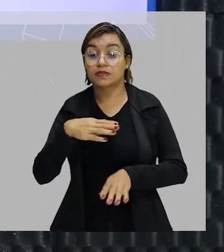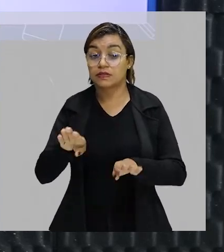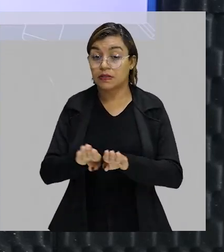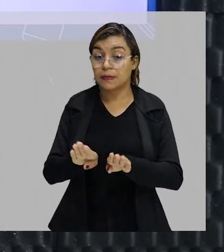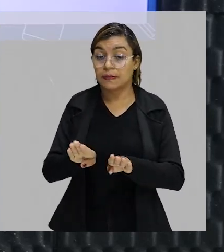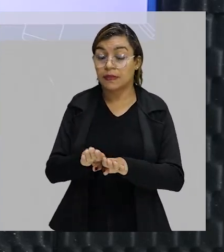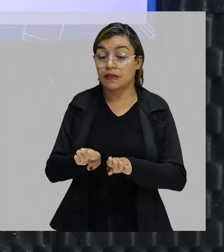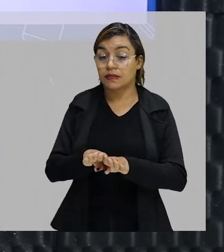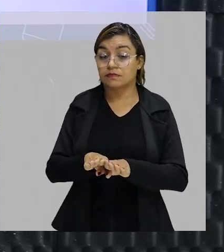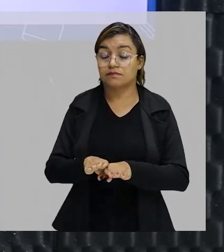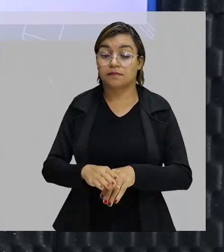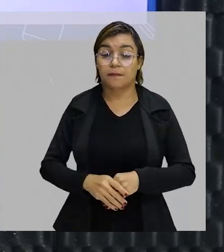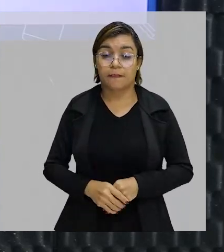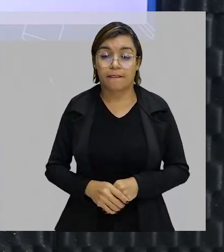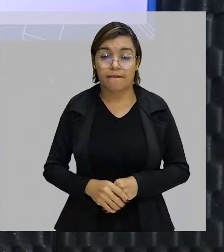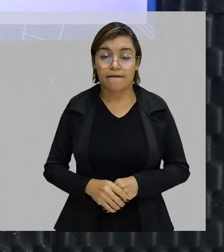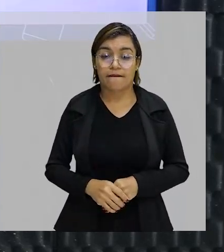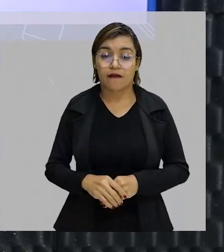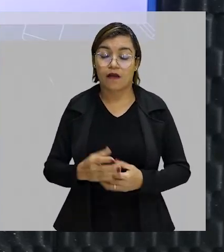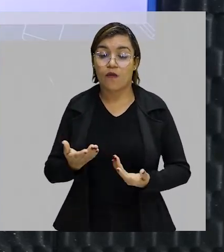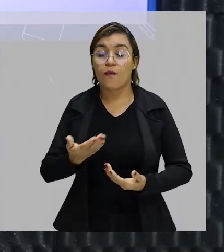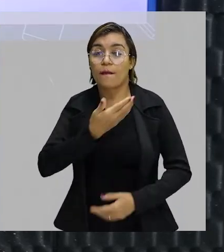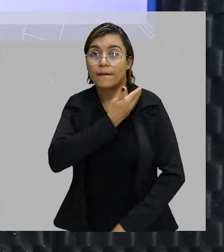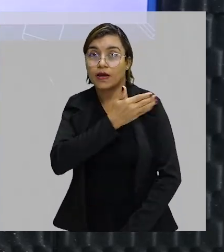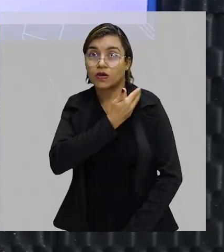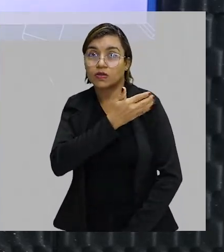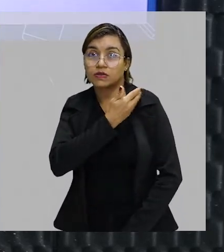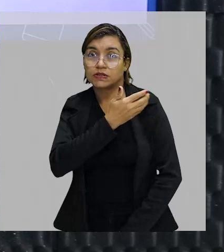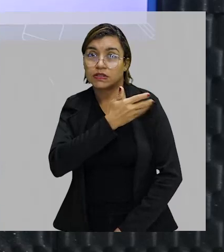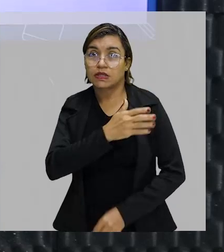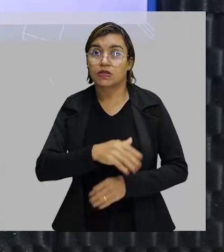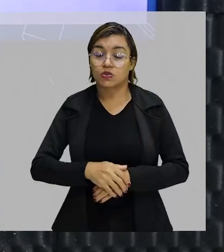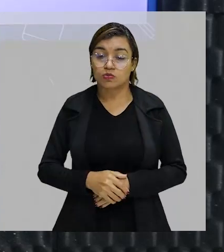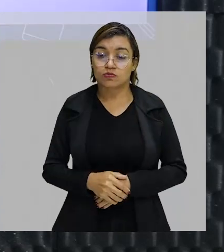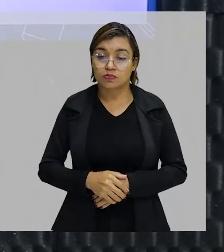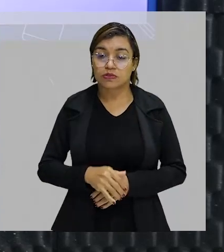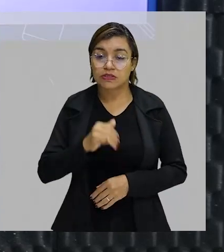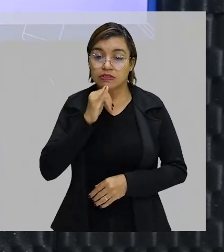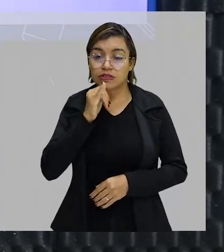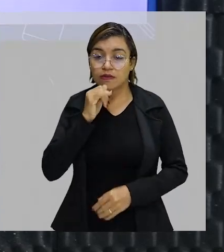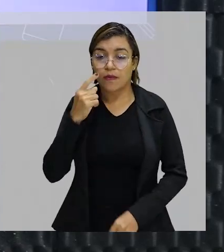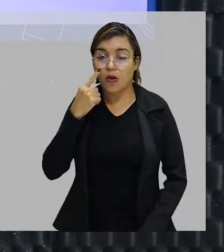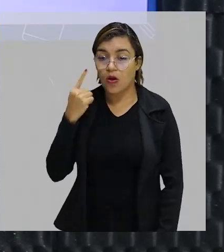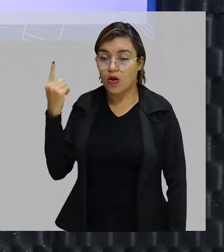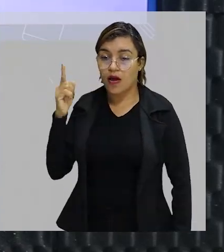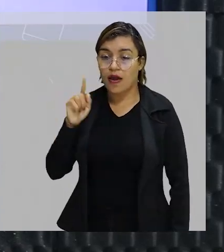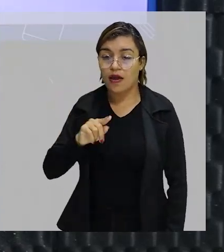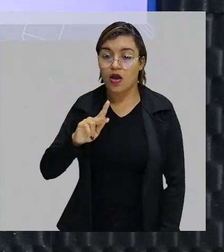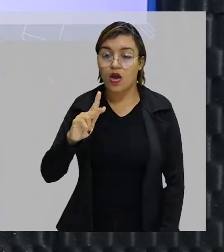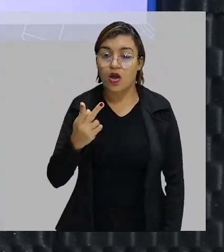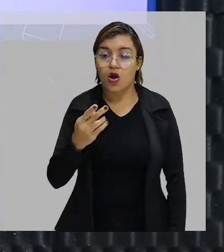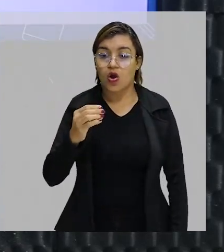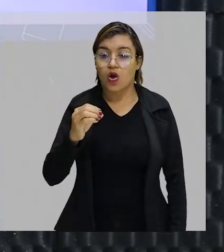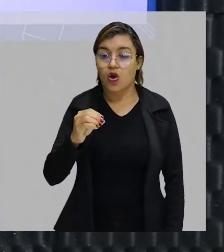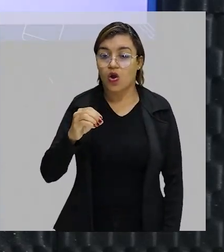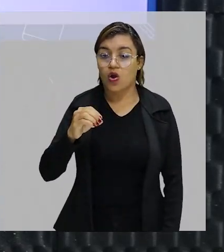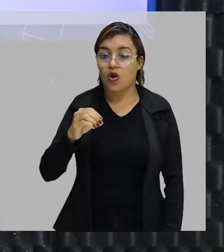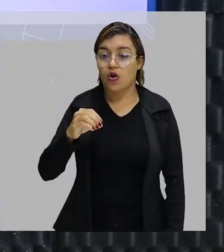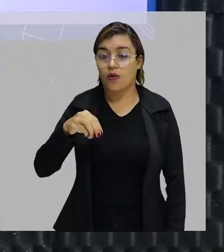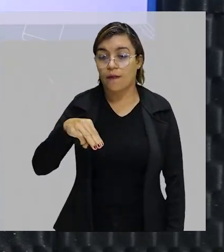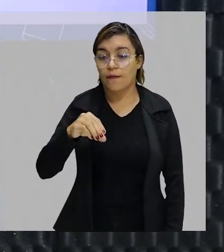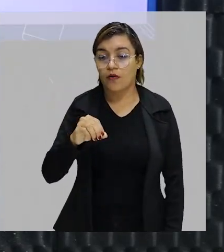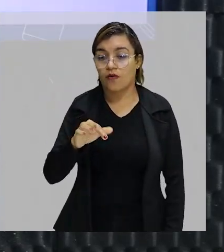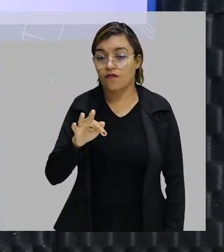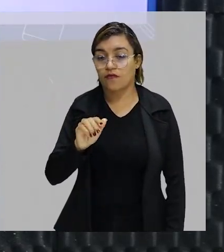gênero. O preconceito contra homossexuais e bissexuais é chamado de homofobia. Percebeu a diferença aí